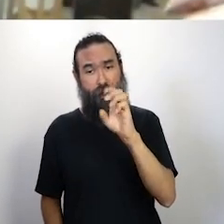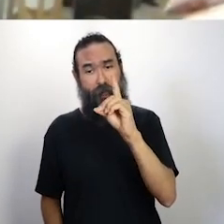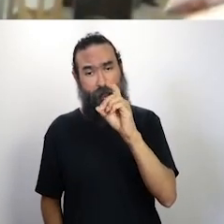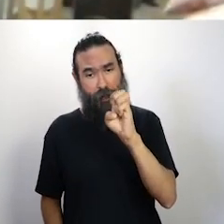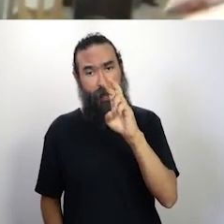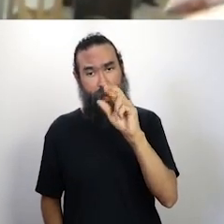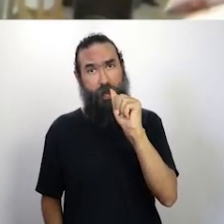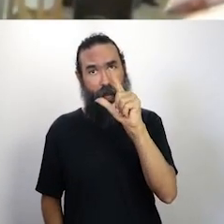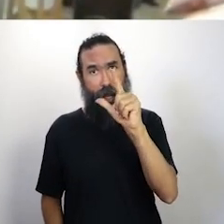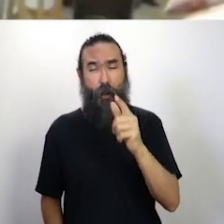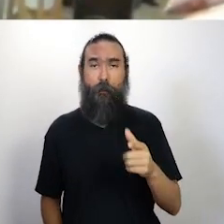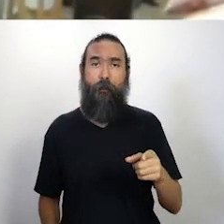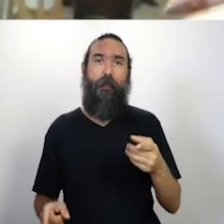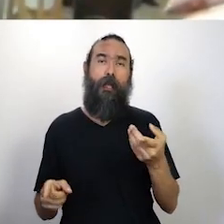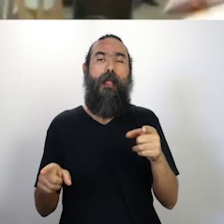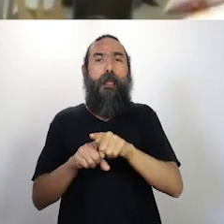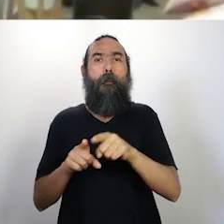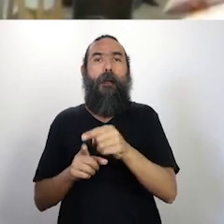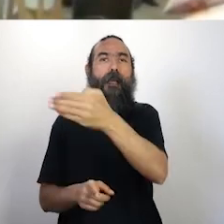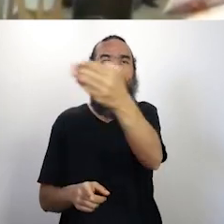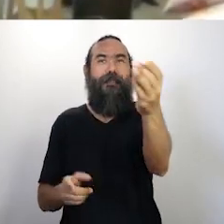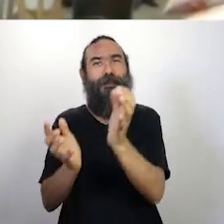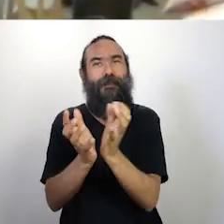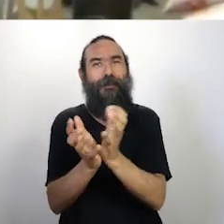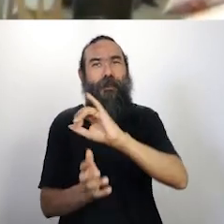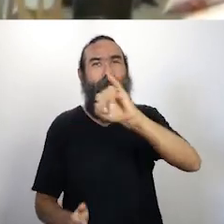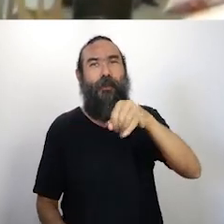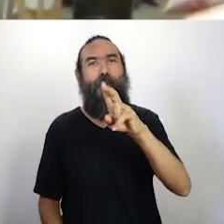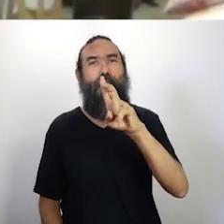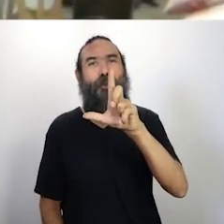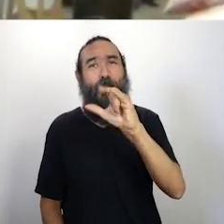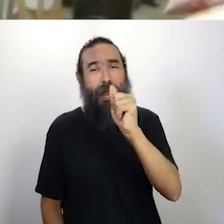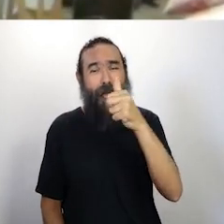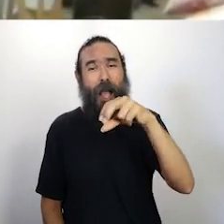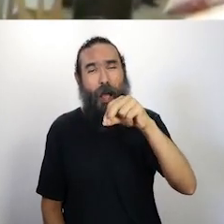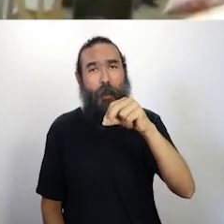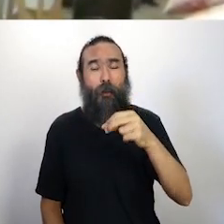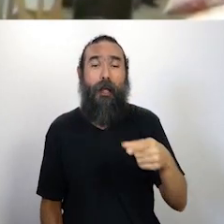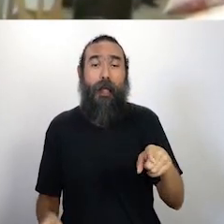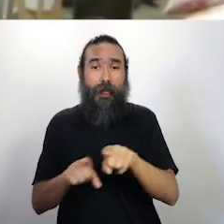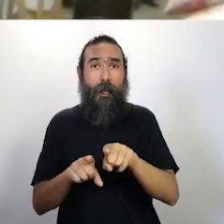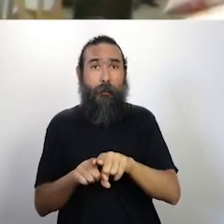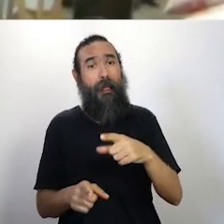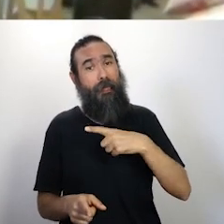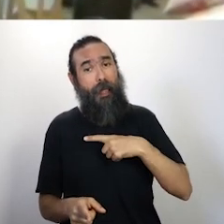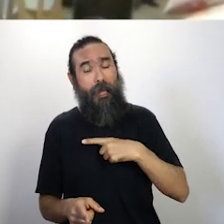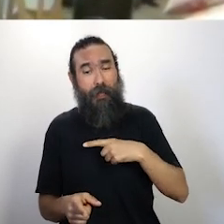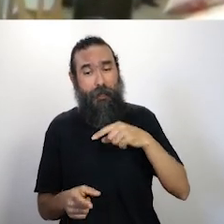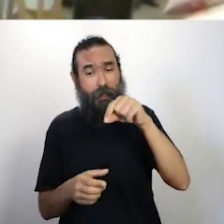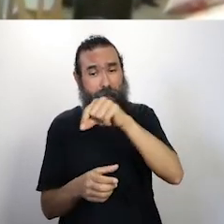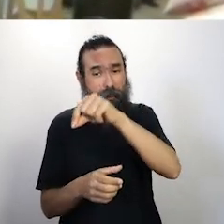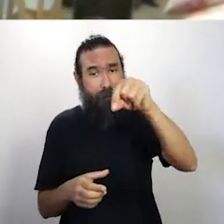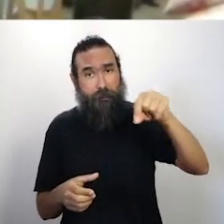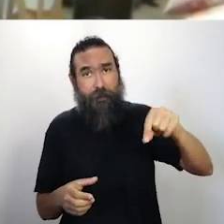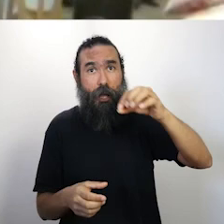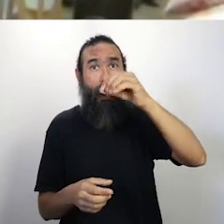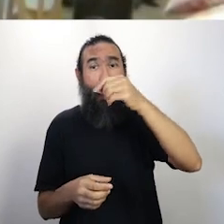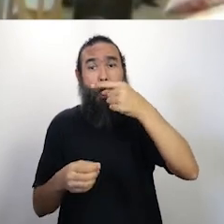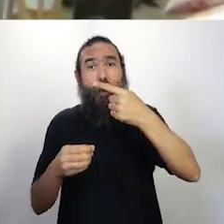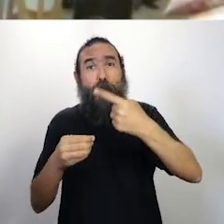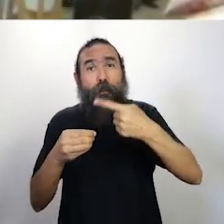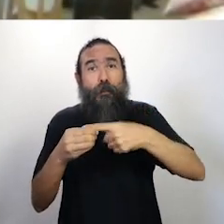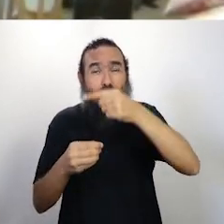do Juliano e tem as redes também municipal que Anápolis tem um pouco Goiânia também tem um pouco